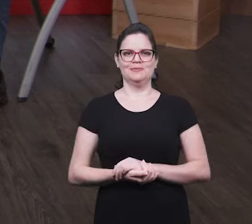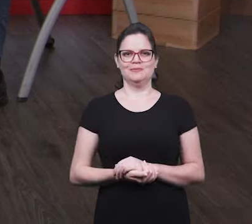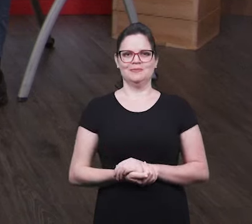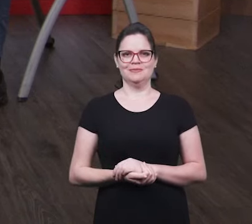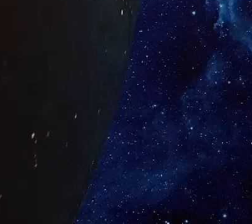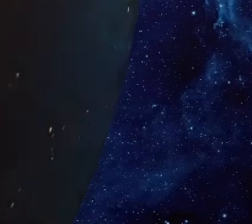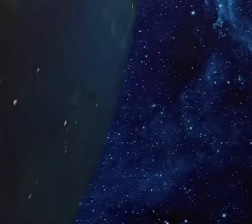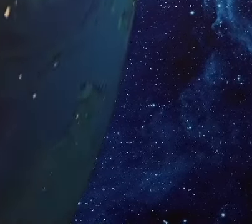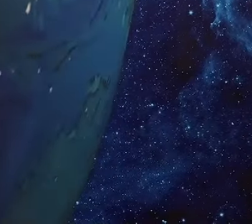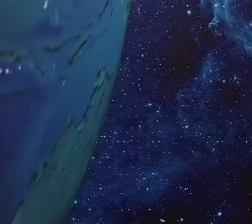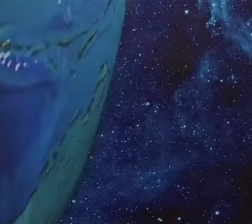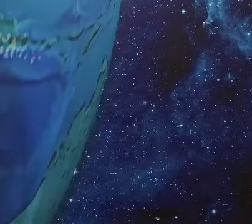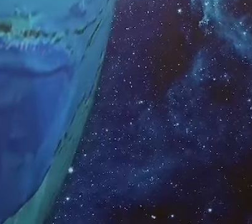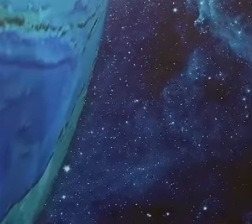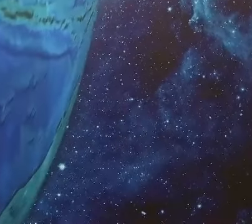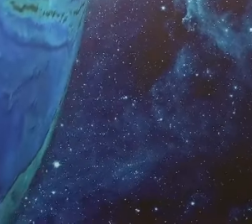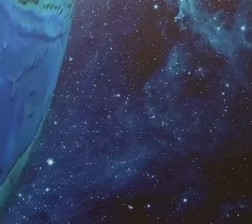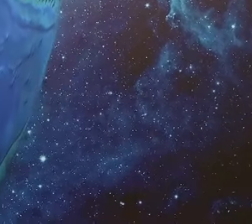Amém.